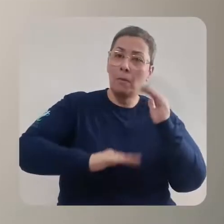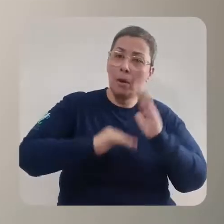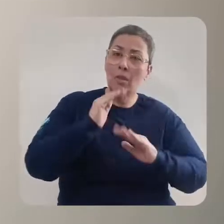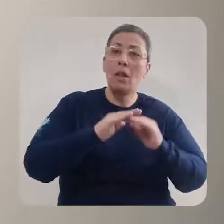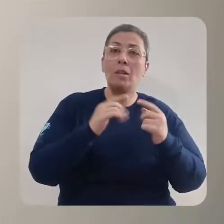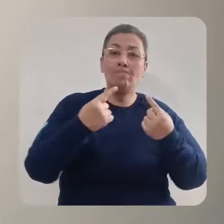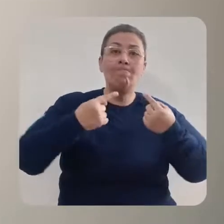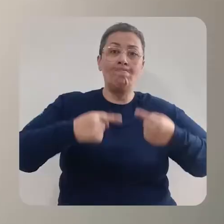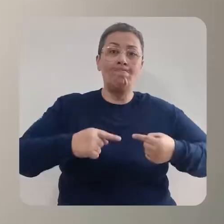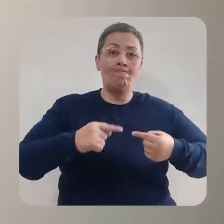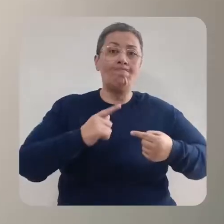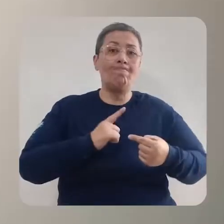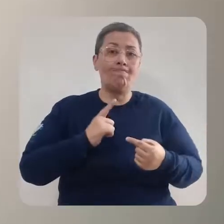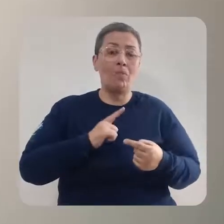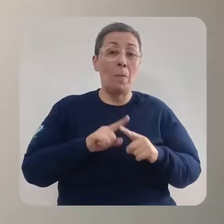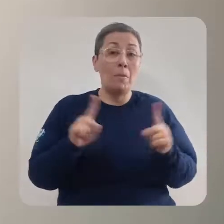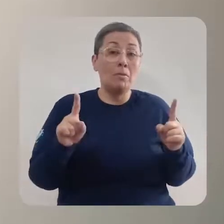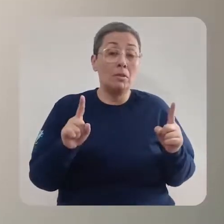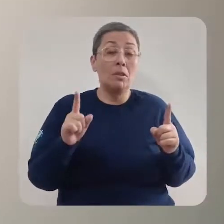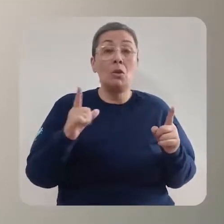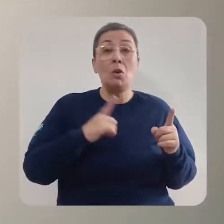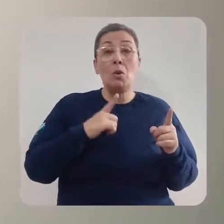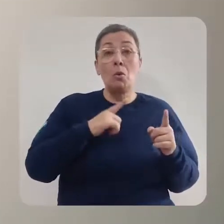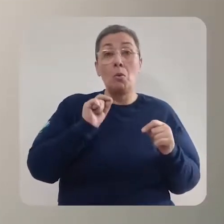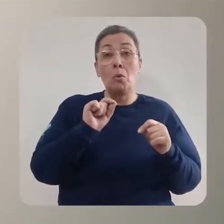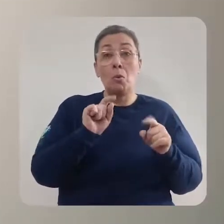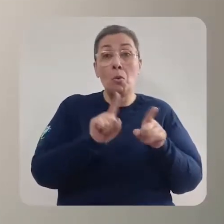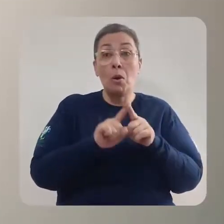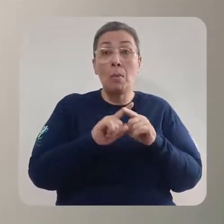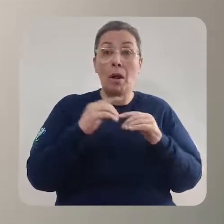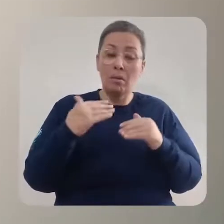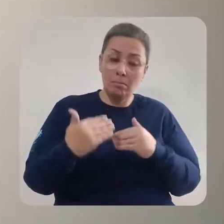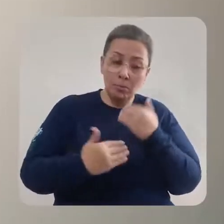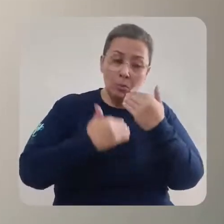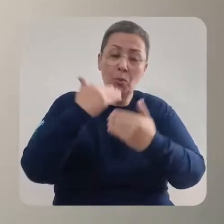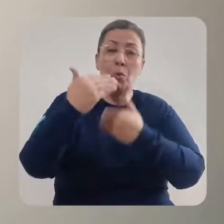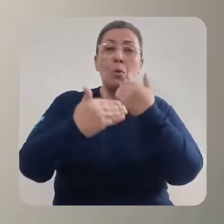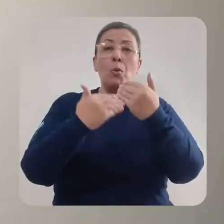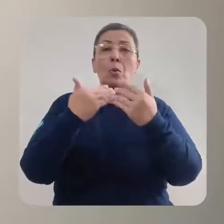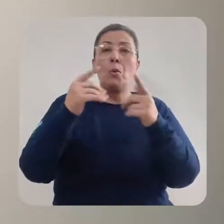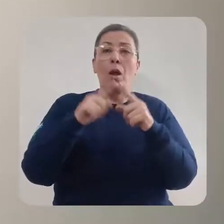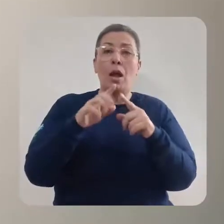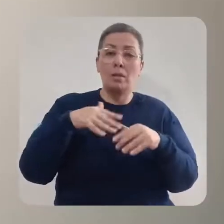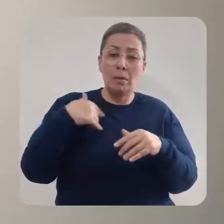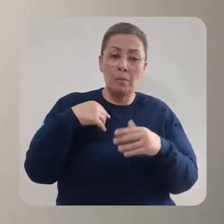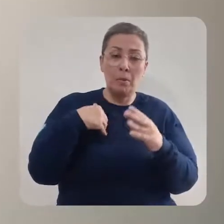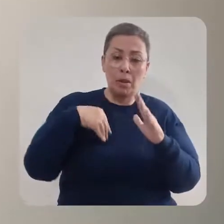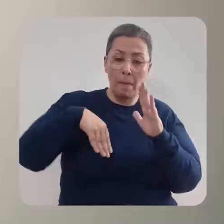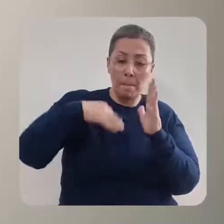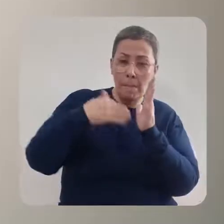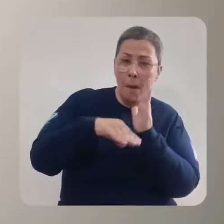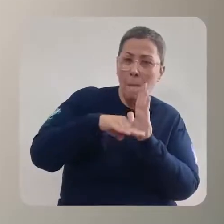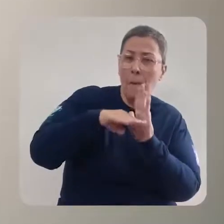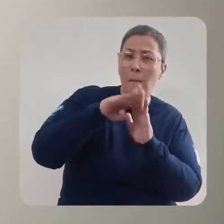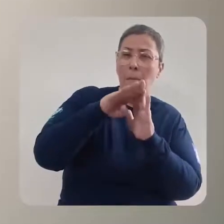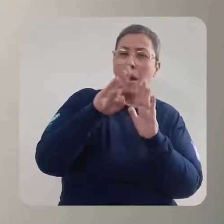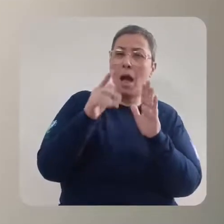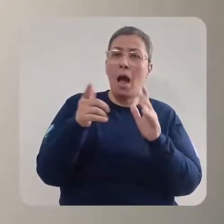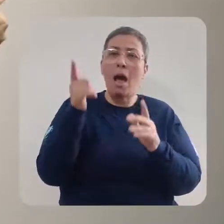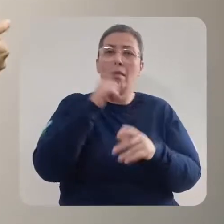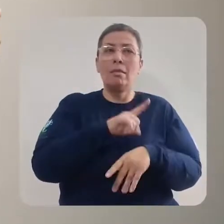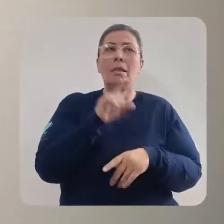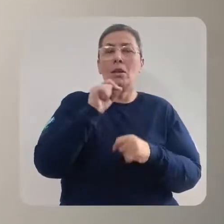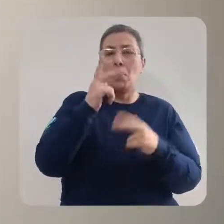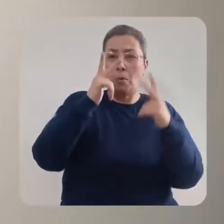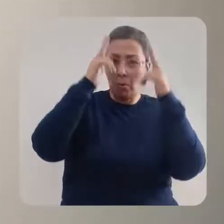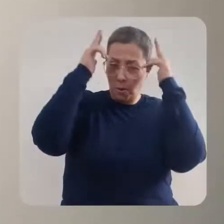atividade desafiadora. Mas para caminhar, né, neste percurso e chegar